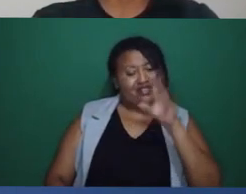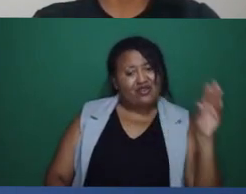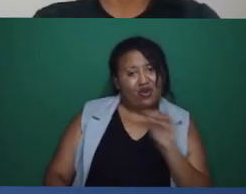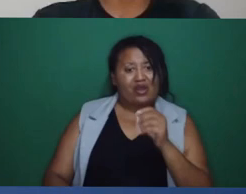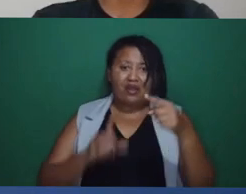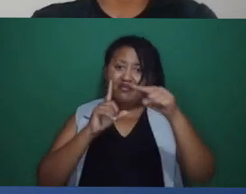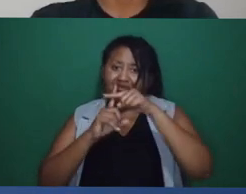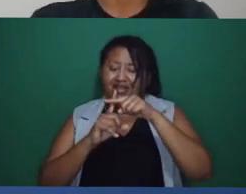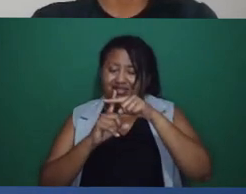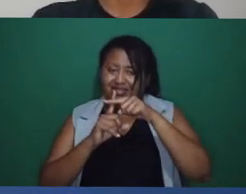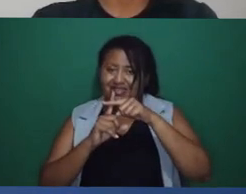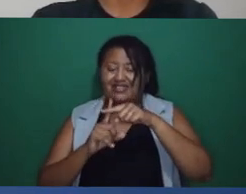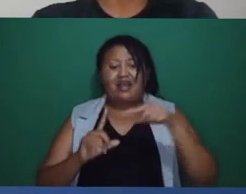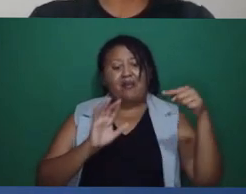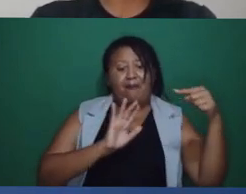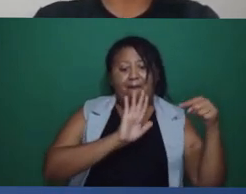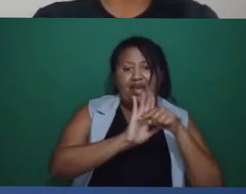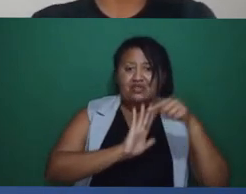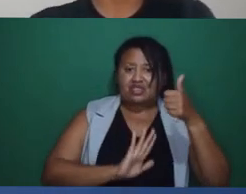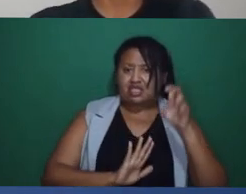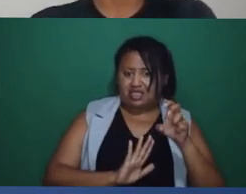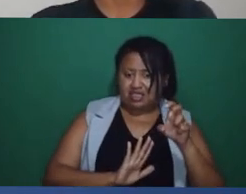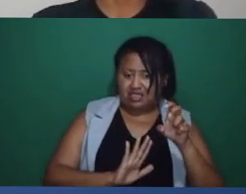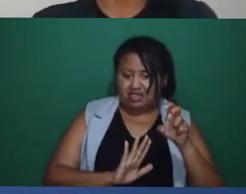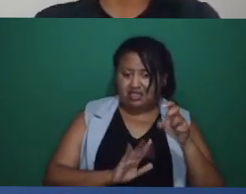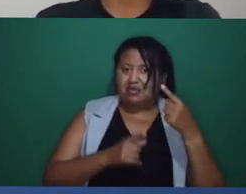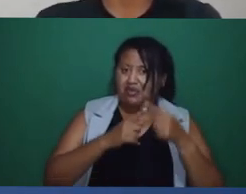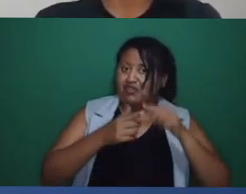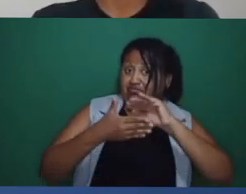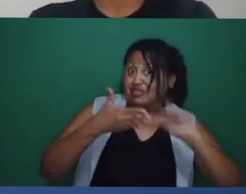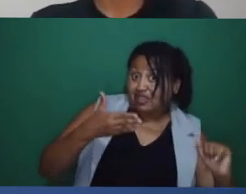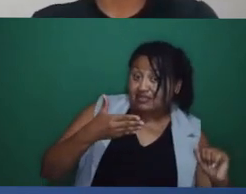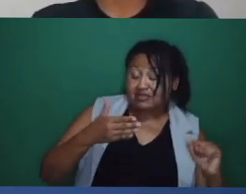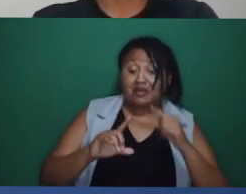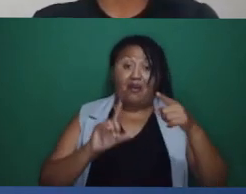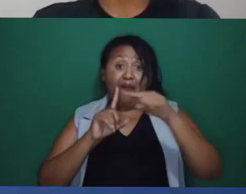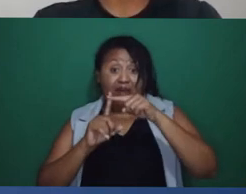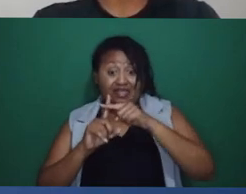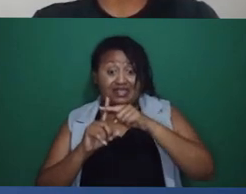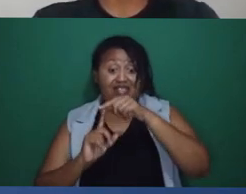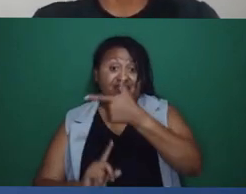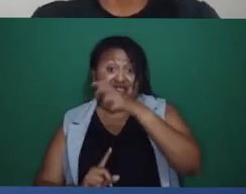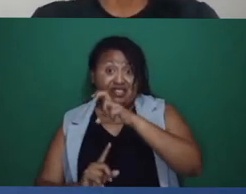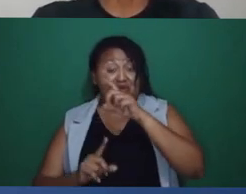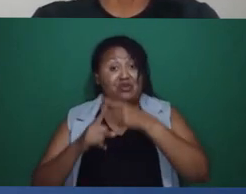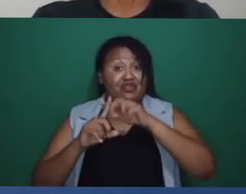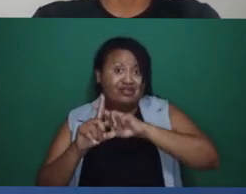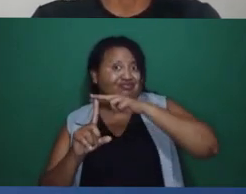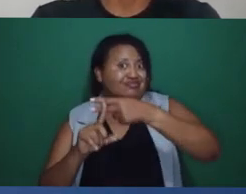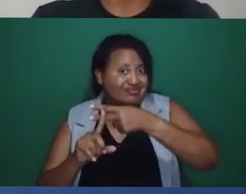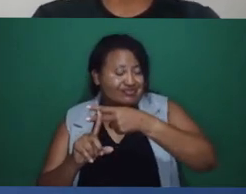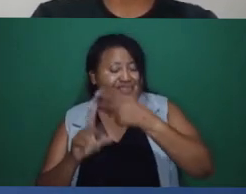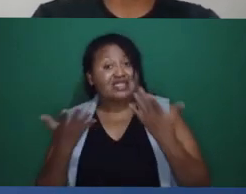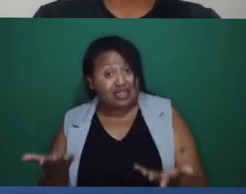positivo então vejam menos 15 porque menos porque foi desconto mas 25 porque foi aumento